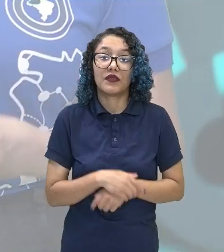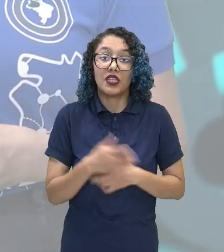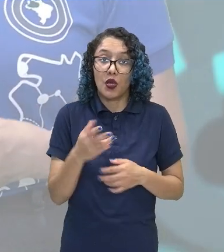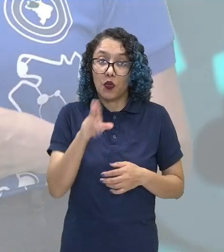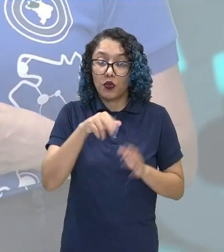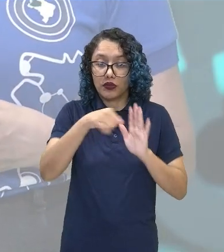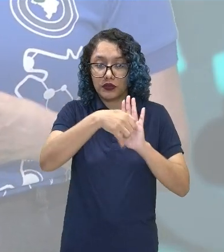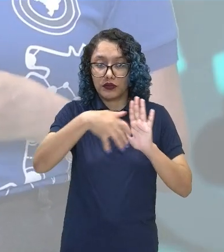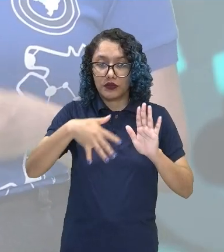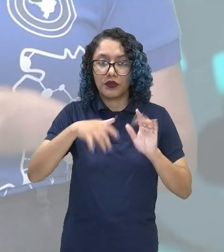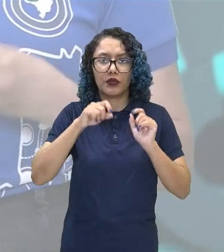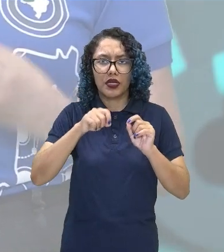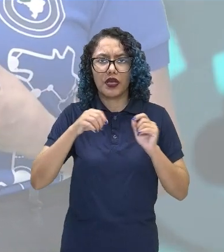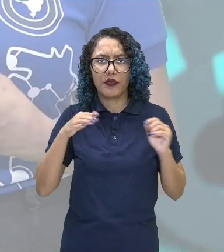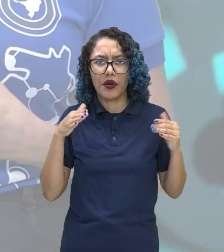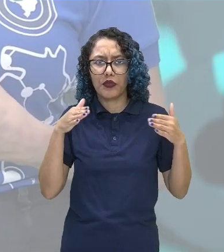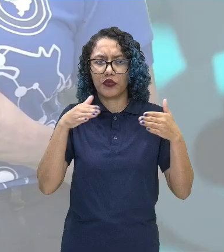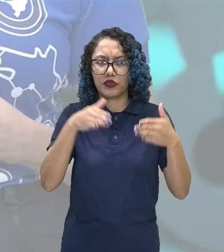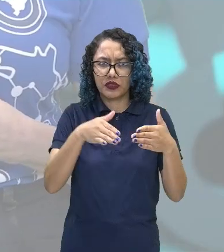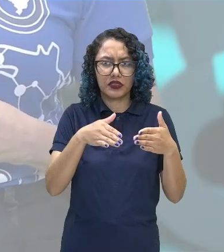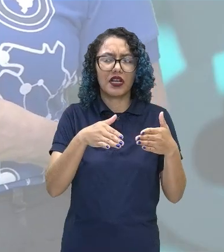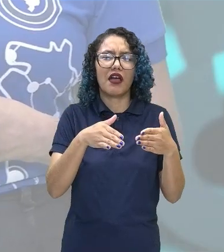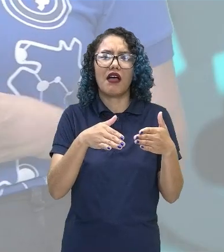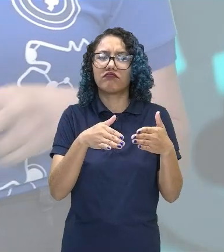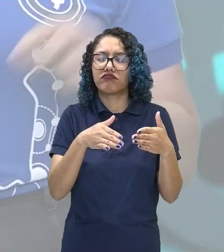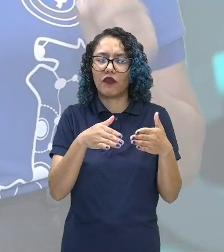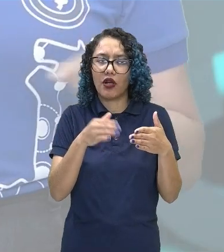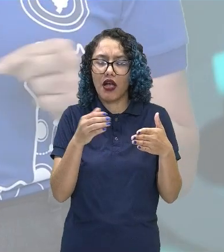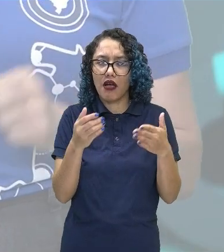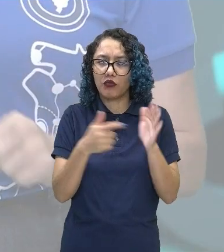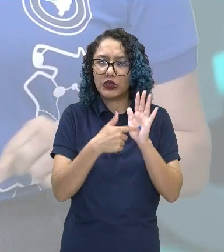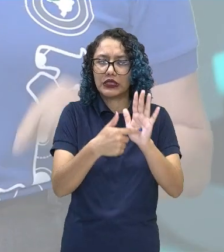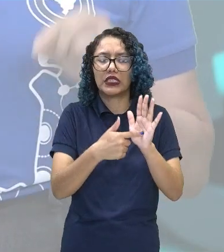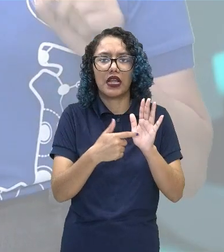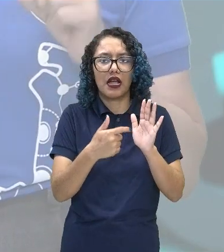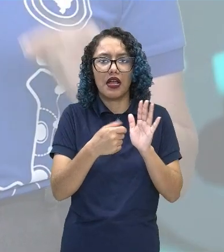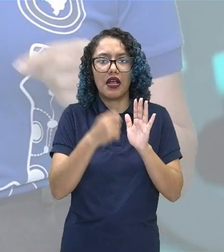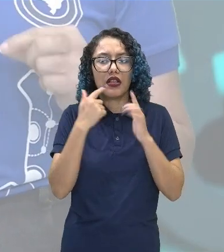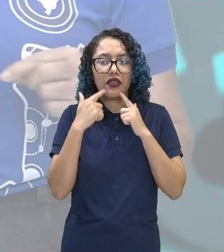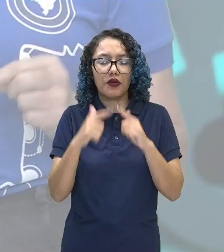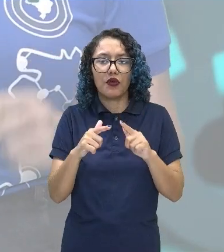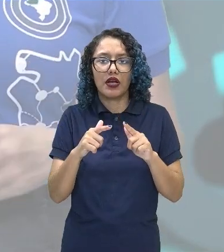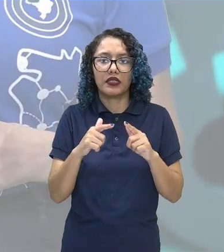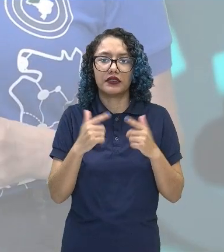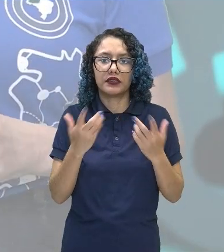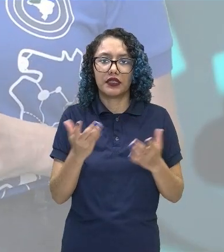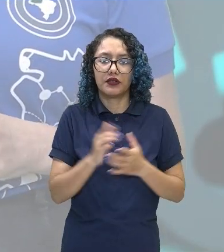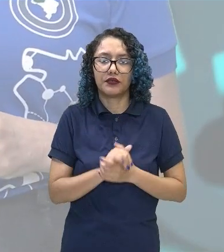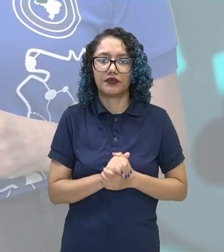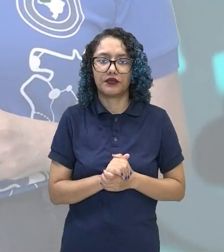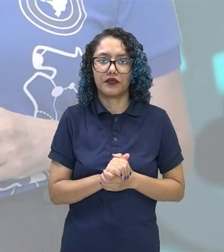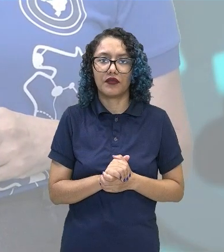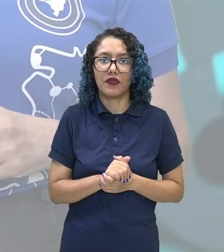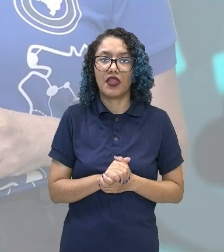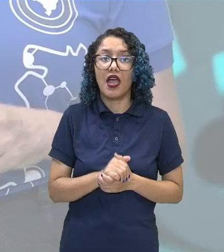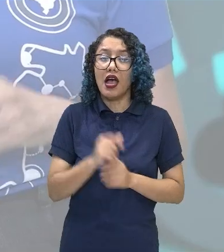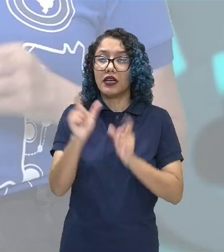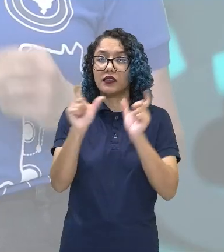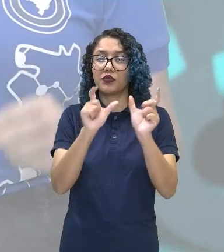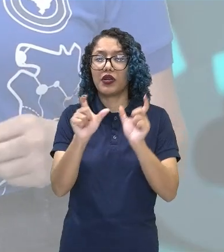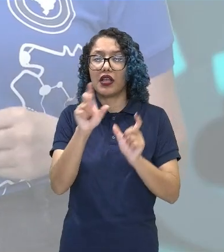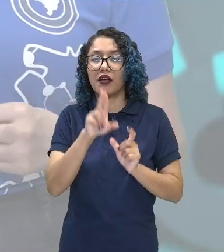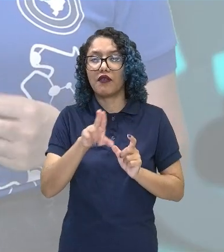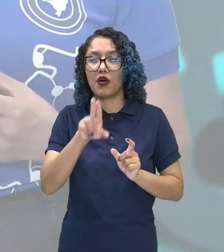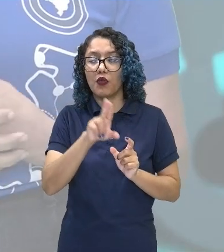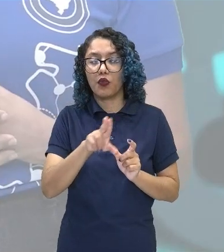enfatizar mais, né, a linguagem. Então, vamos para as palavras, né, que os compositores